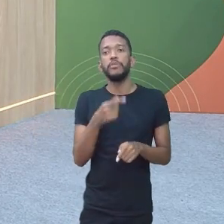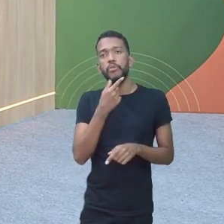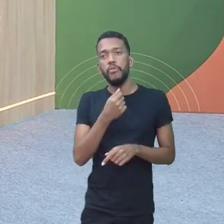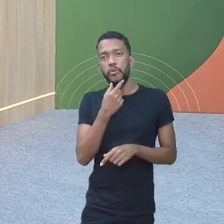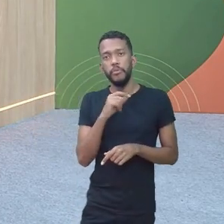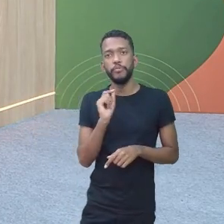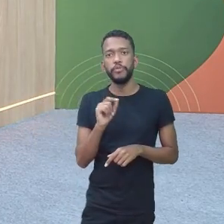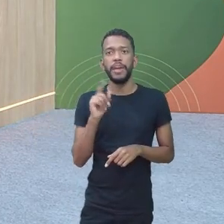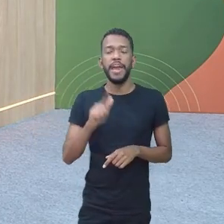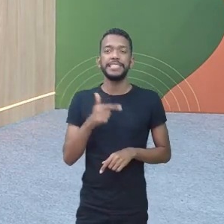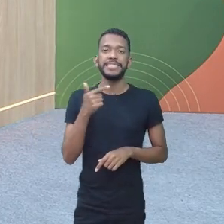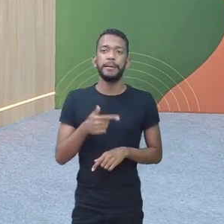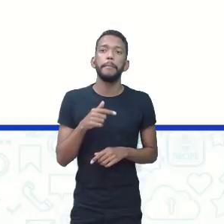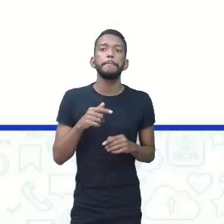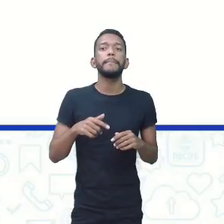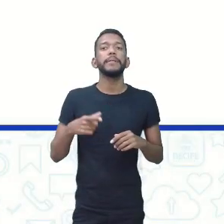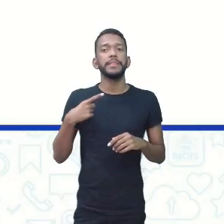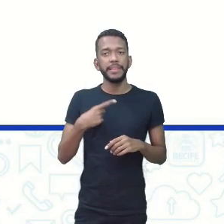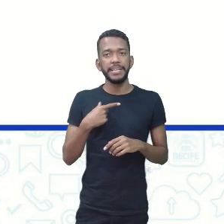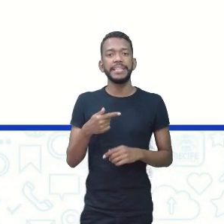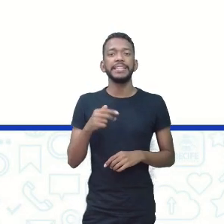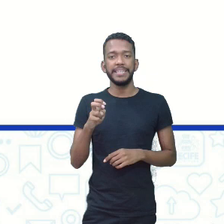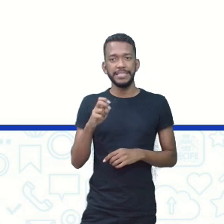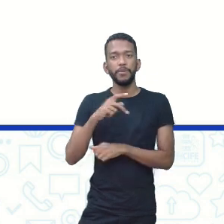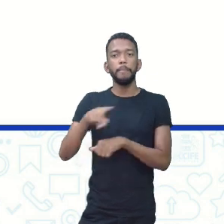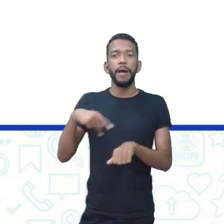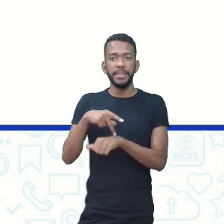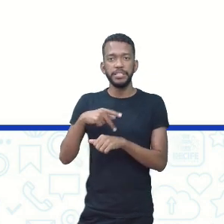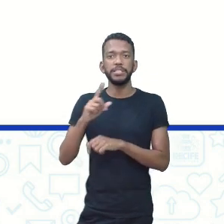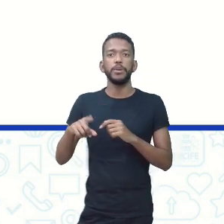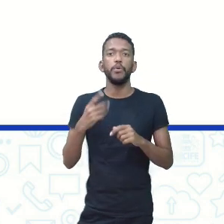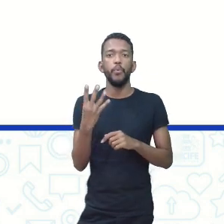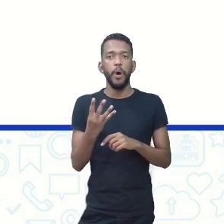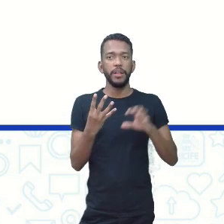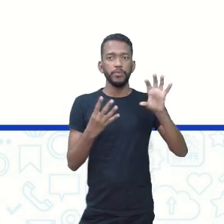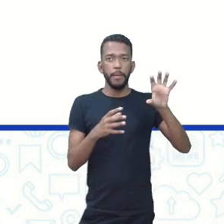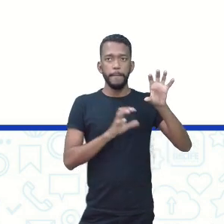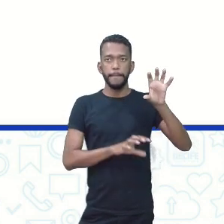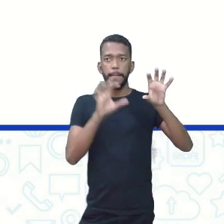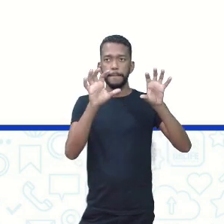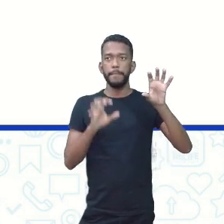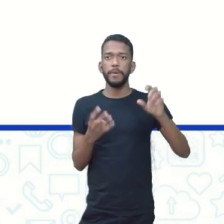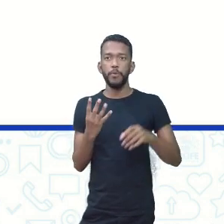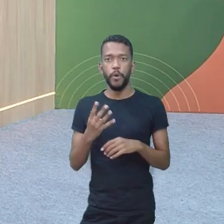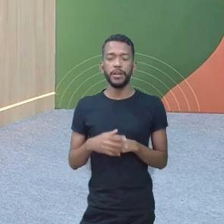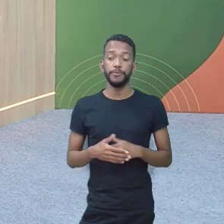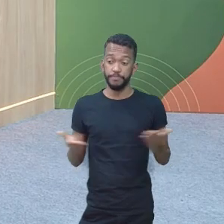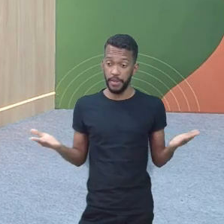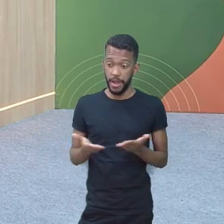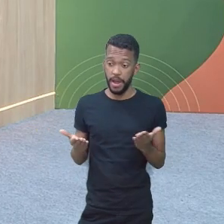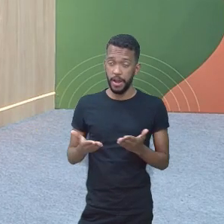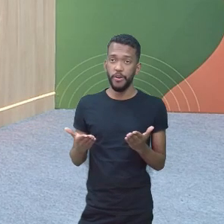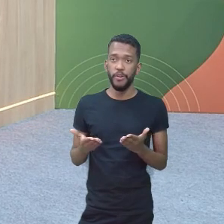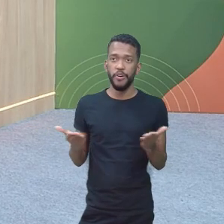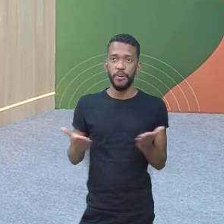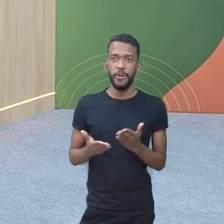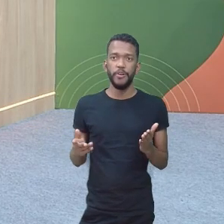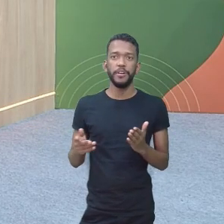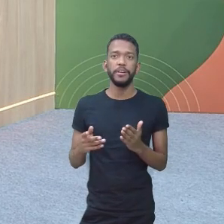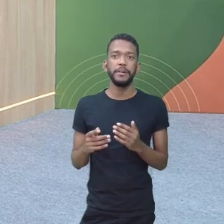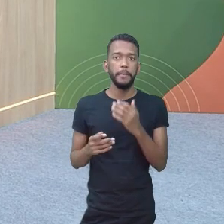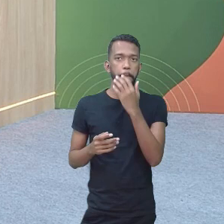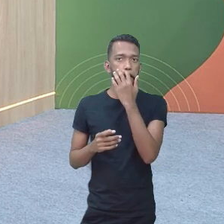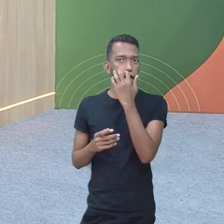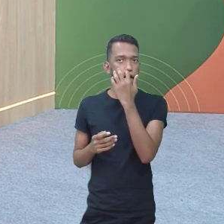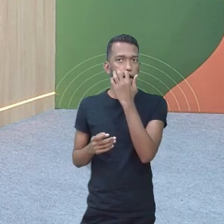homens pelo menos 75 países e em 4 continentes. Nessas modalidades a gente